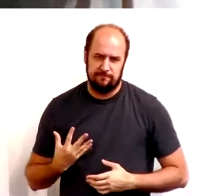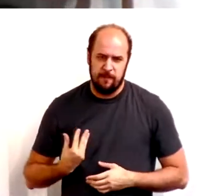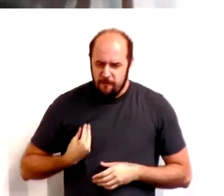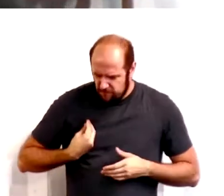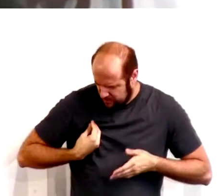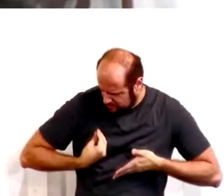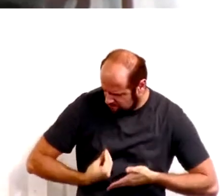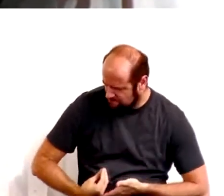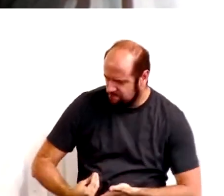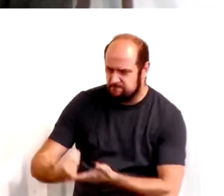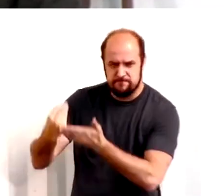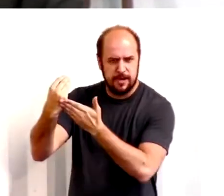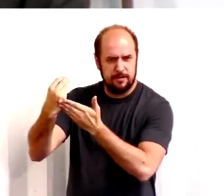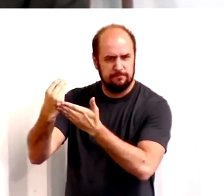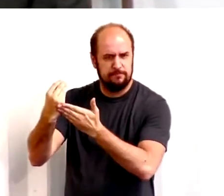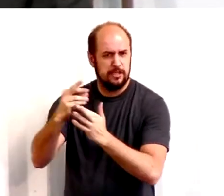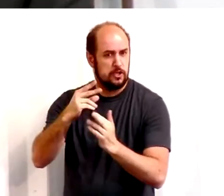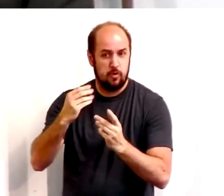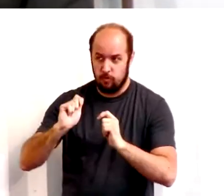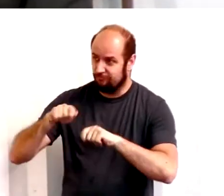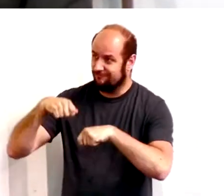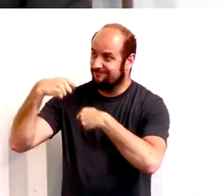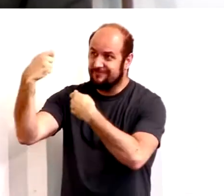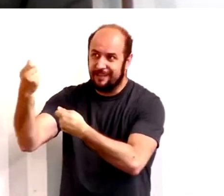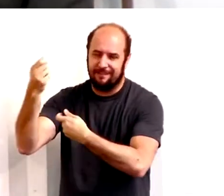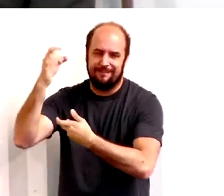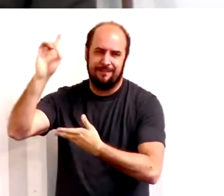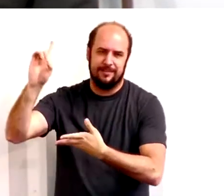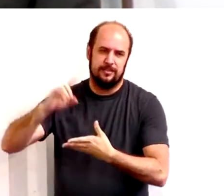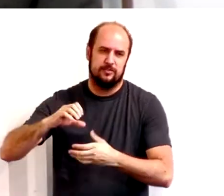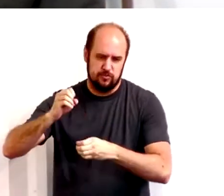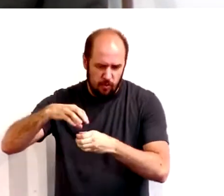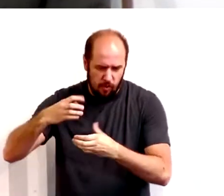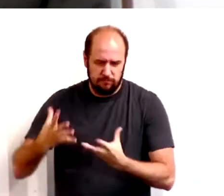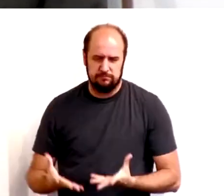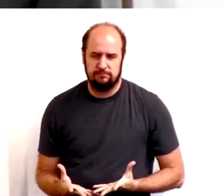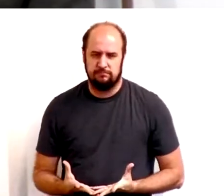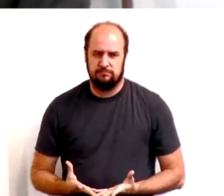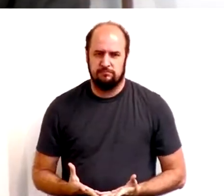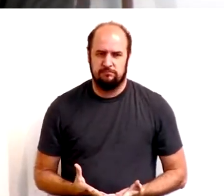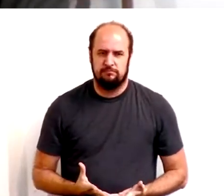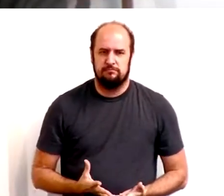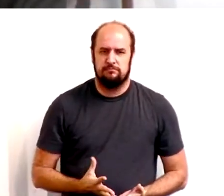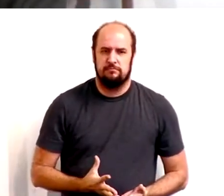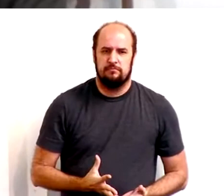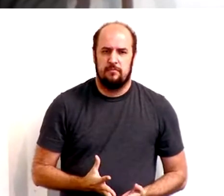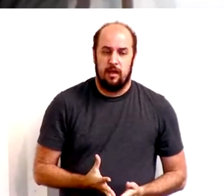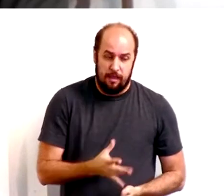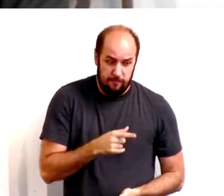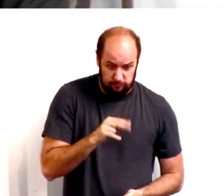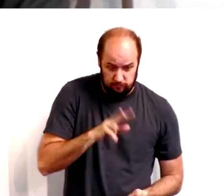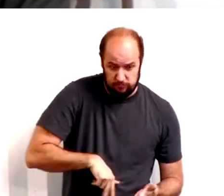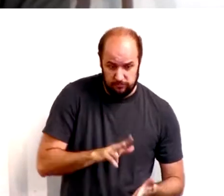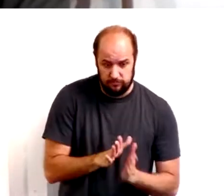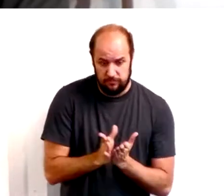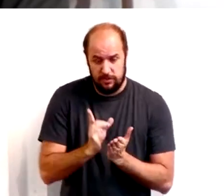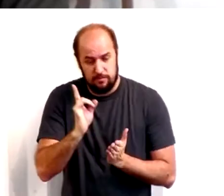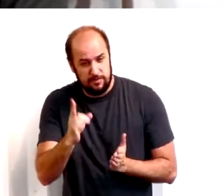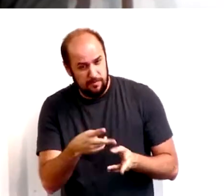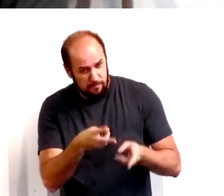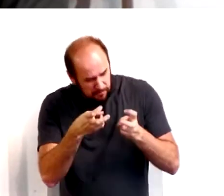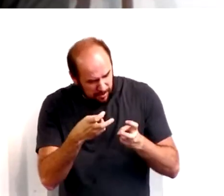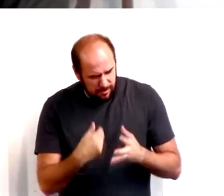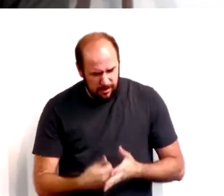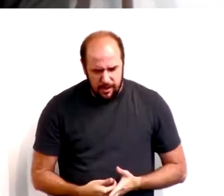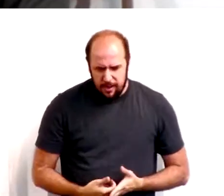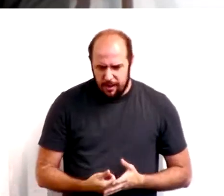fazer isso como uma oferta a Deus. Quando ele destaca aqui